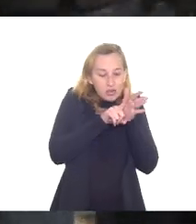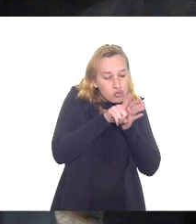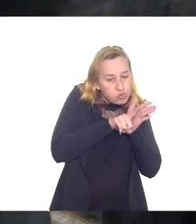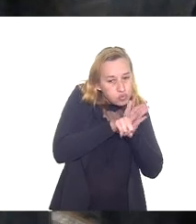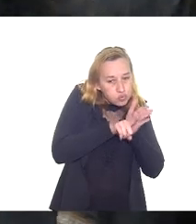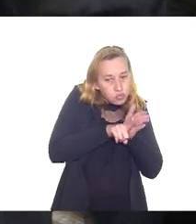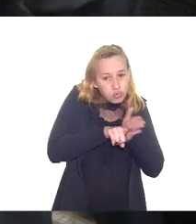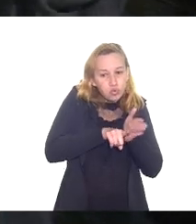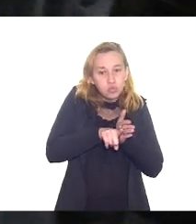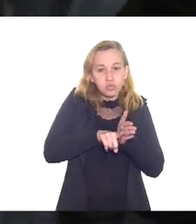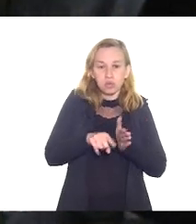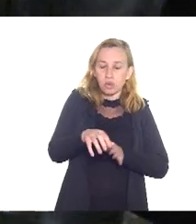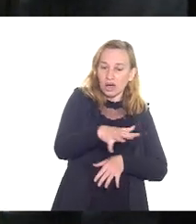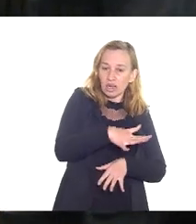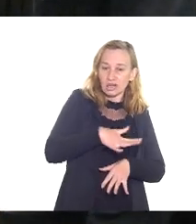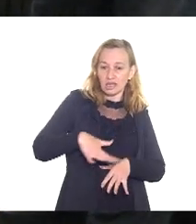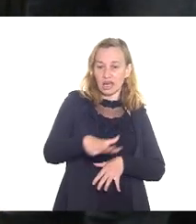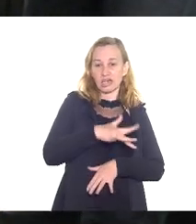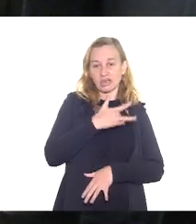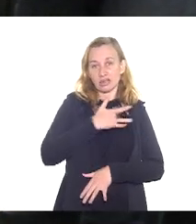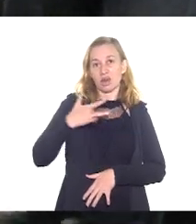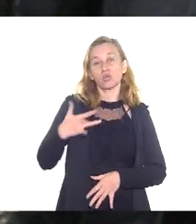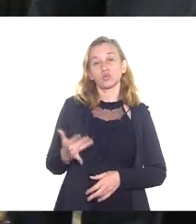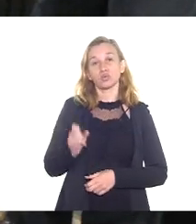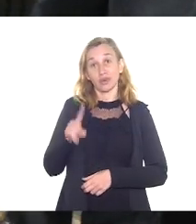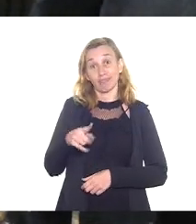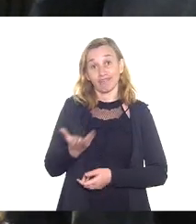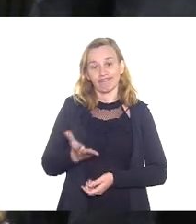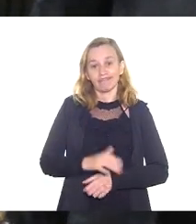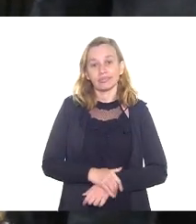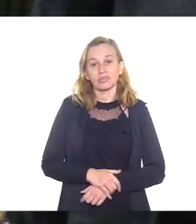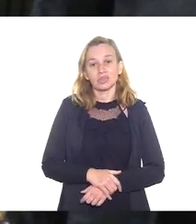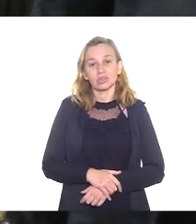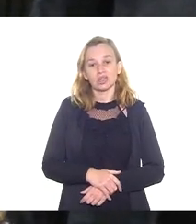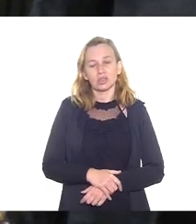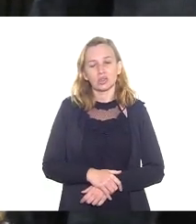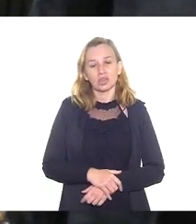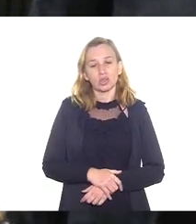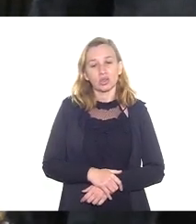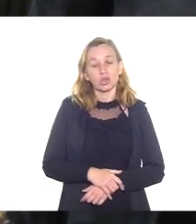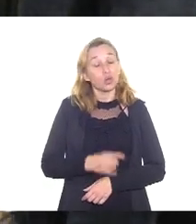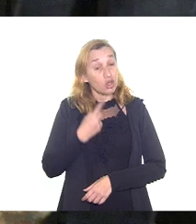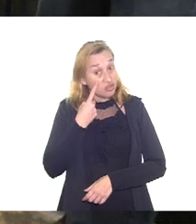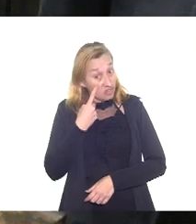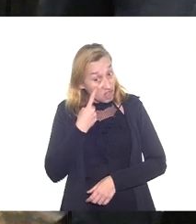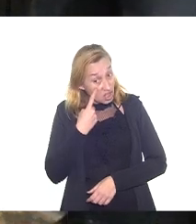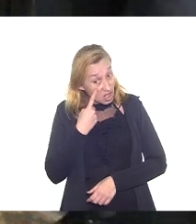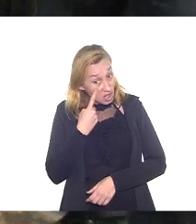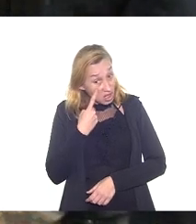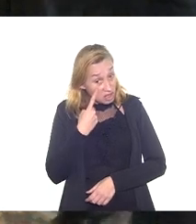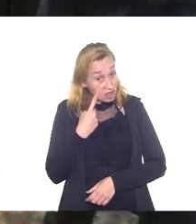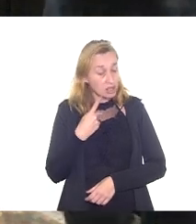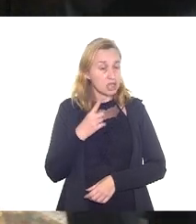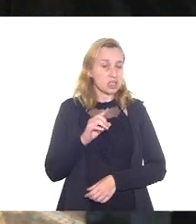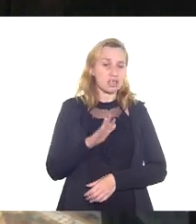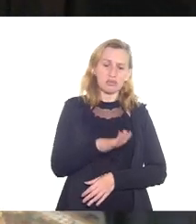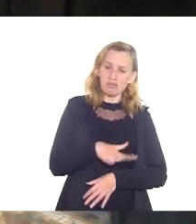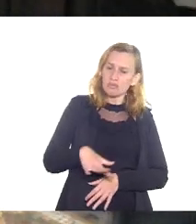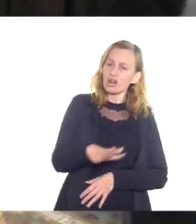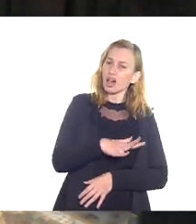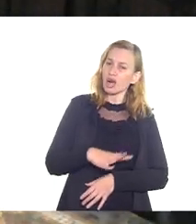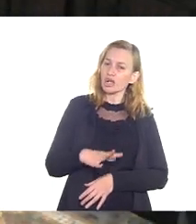fiscalizo as unidades de saúde, né? E a gente, o que a gente vê nessas unidades